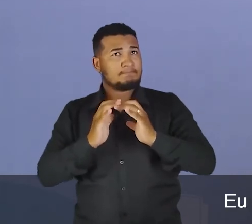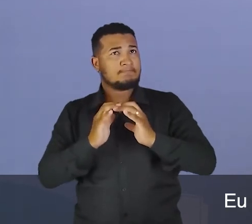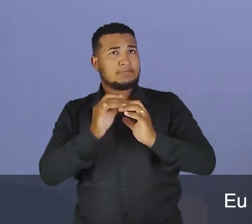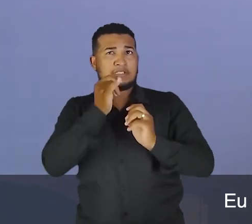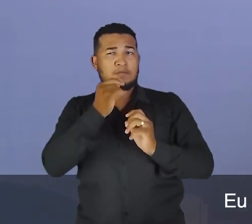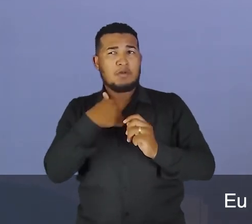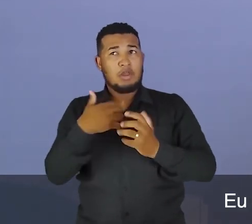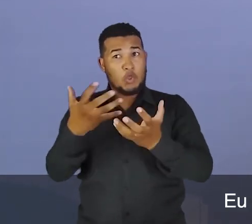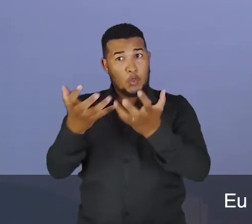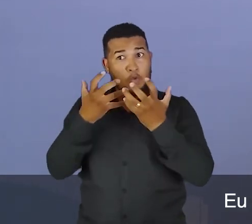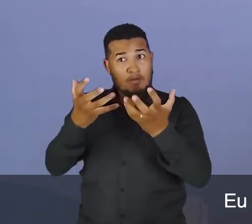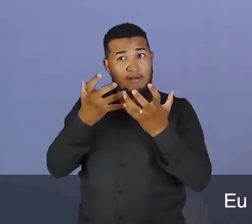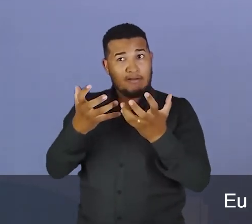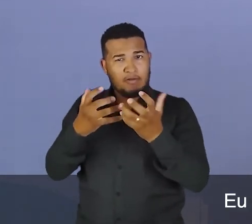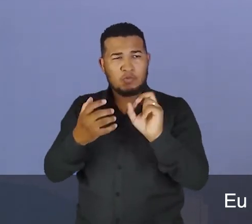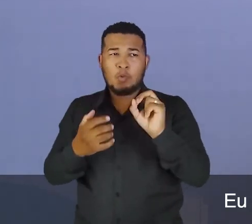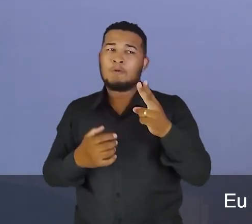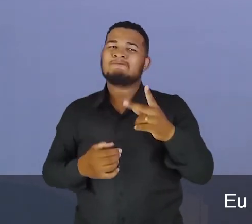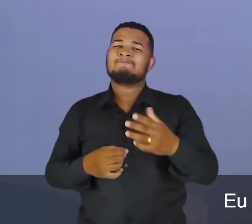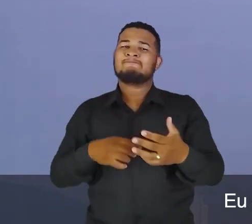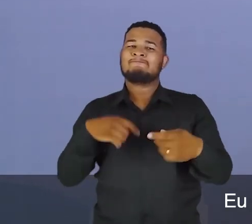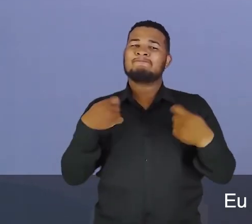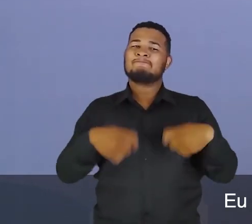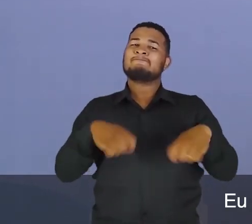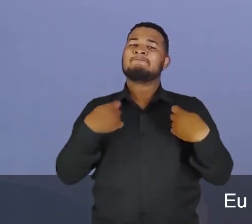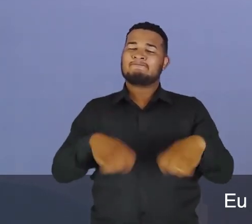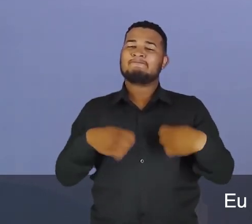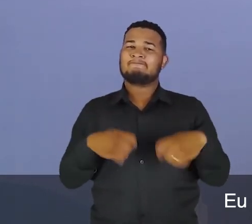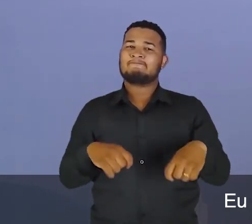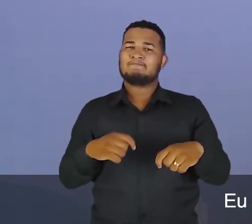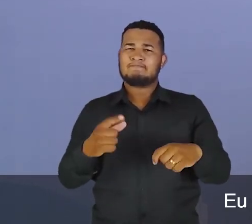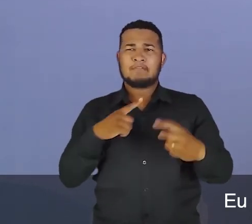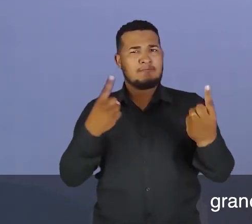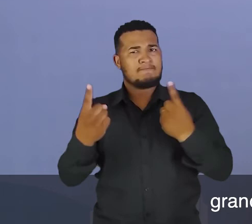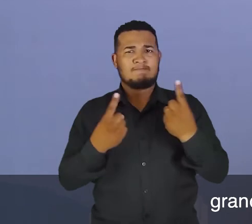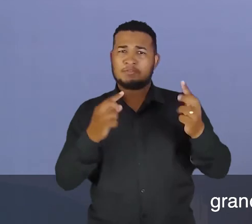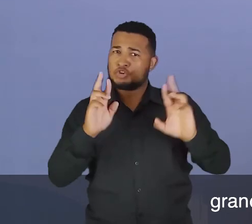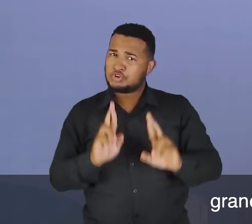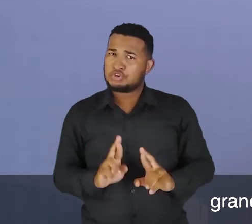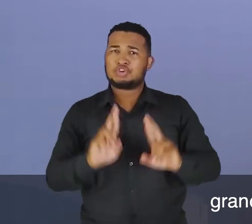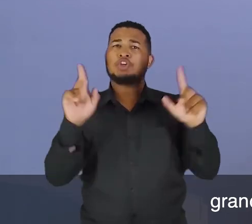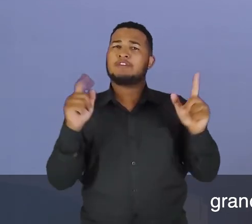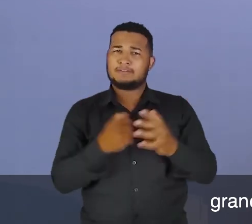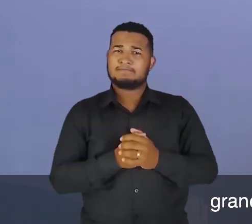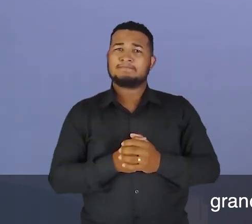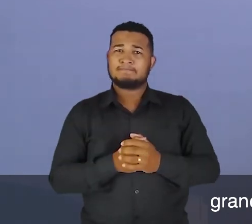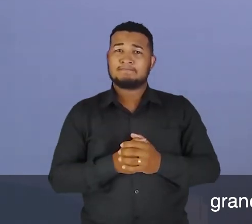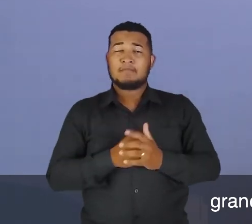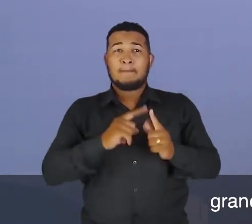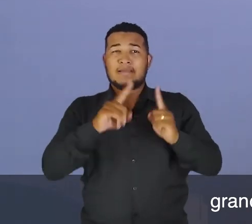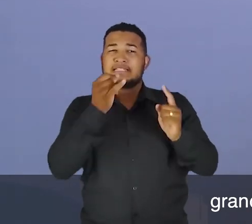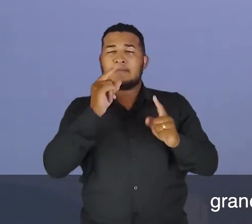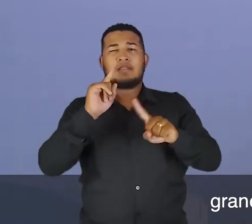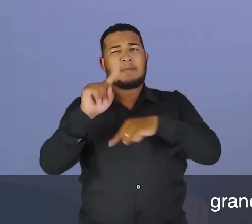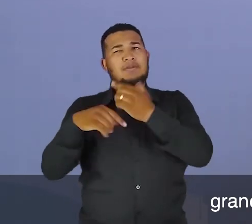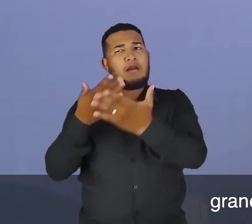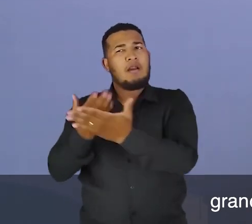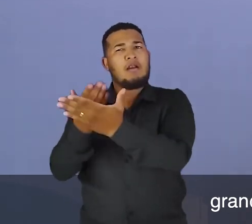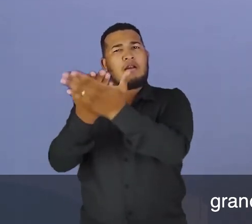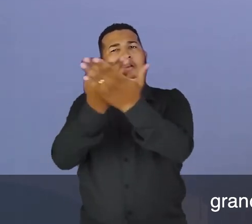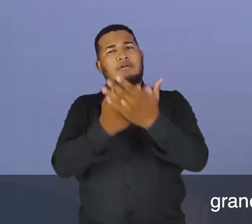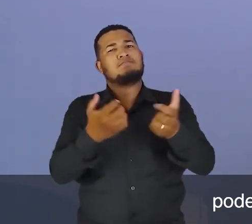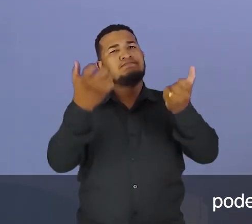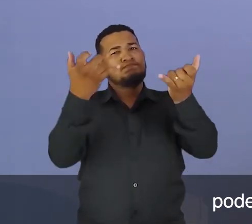Eu quero isto ou eu preciso disto? Existe uma diferença muito grande. Nós, em outras aulas sobre educação e